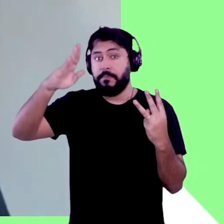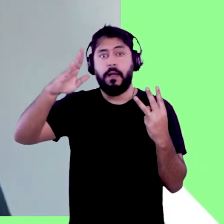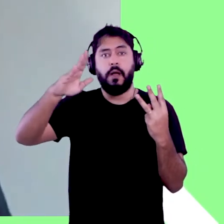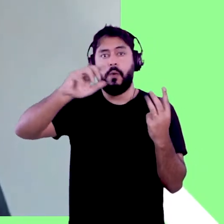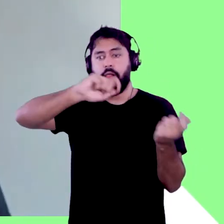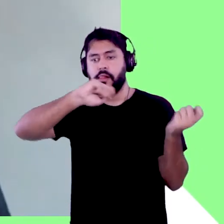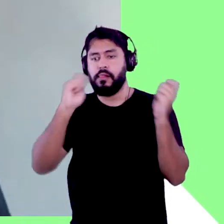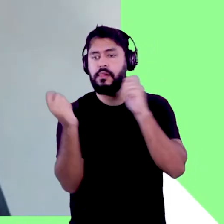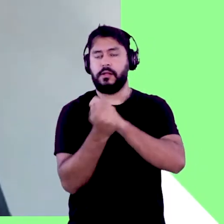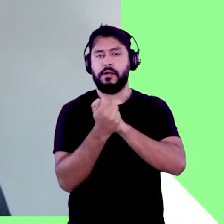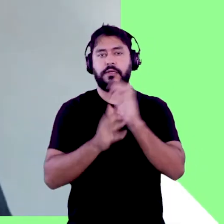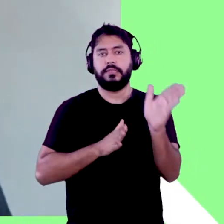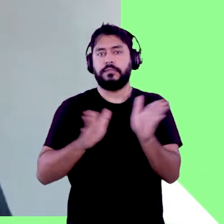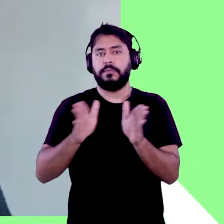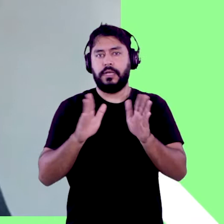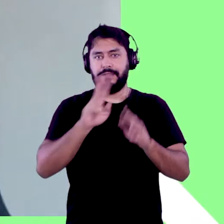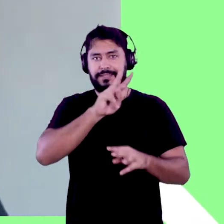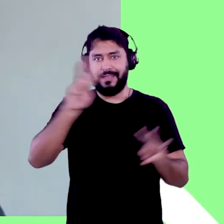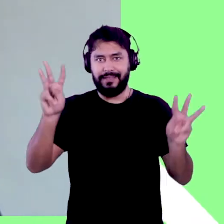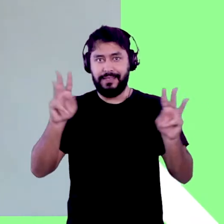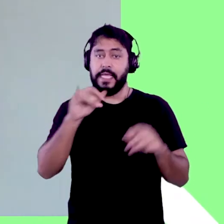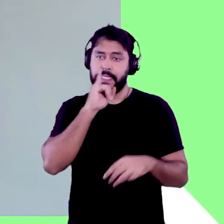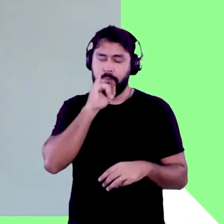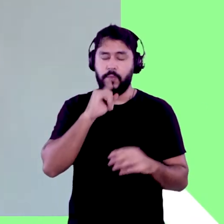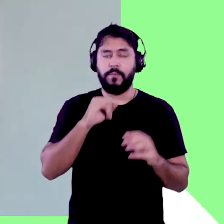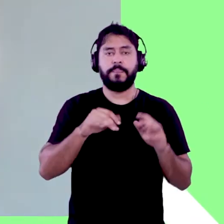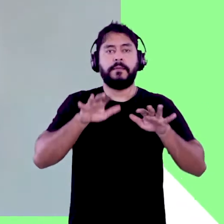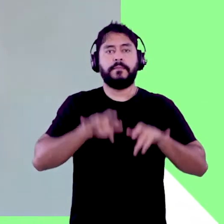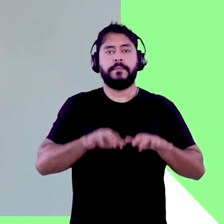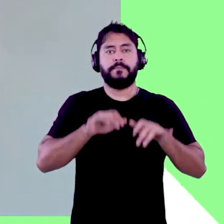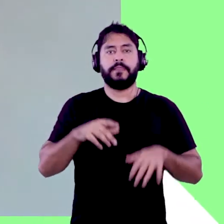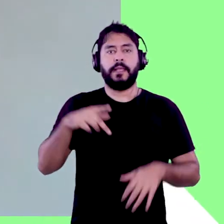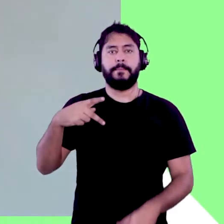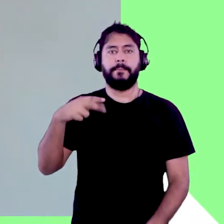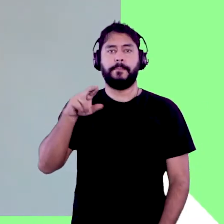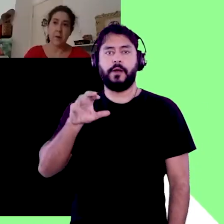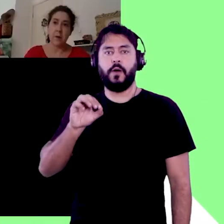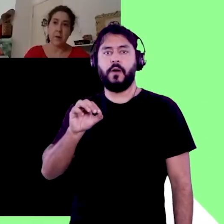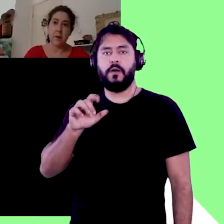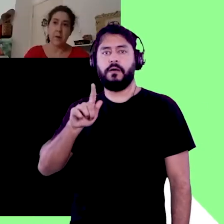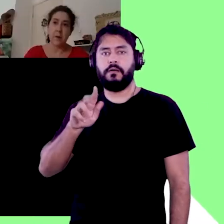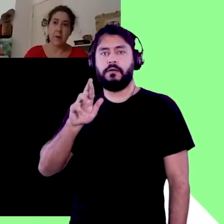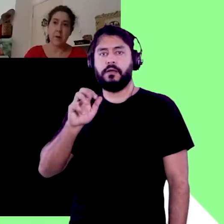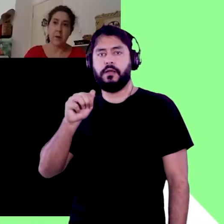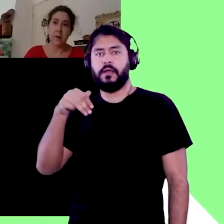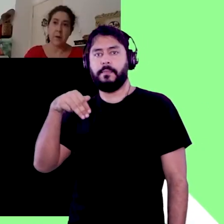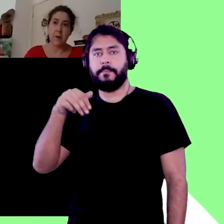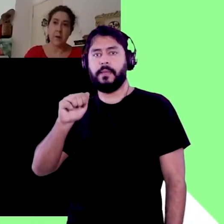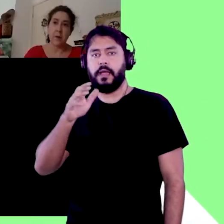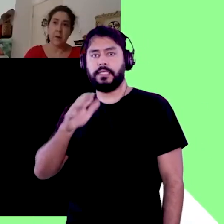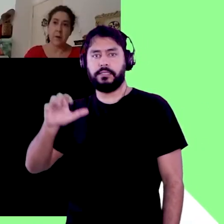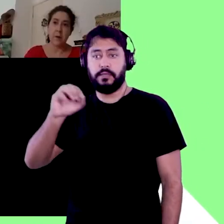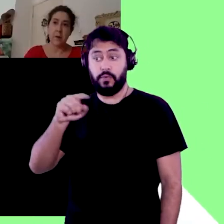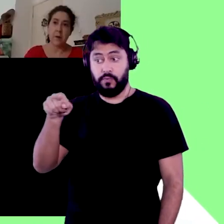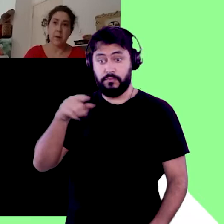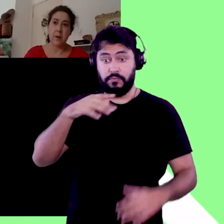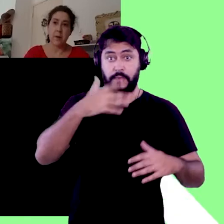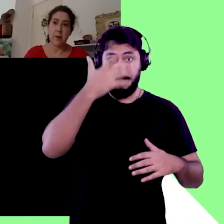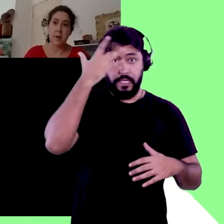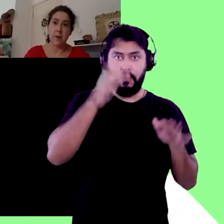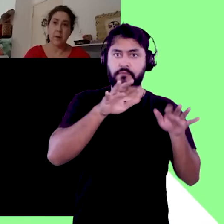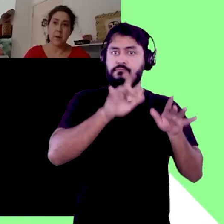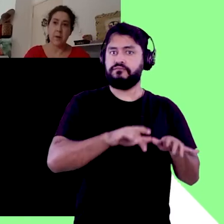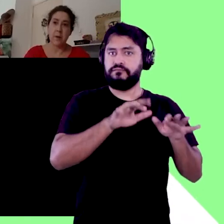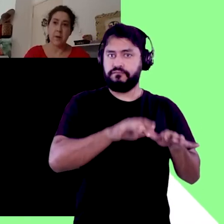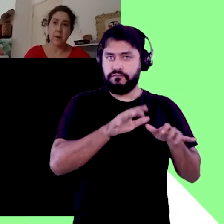é a programação, né? Então são os desenvolvedores que vão criar um código a partir dos elementos essenciais